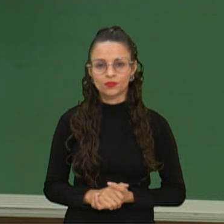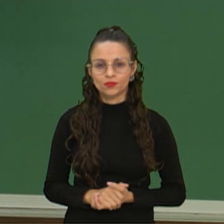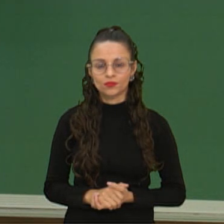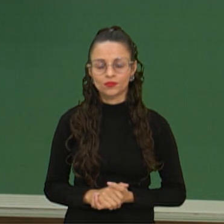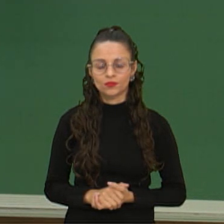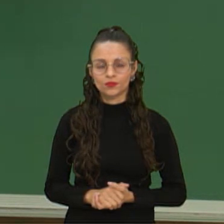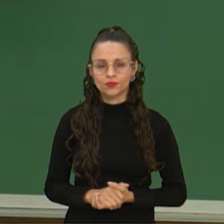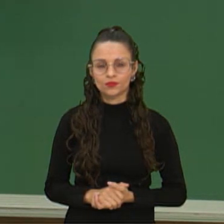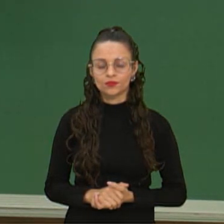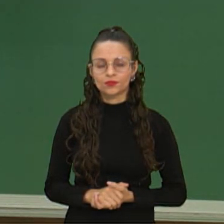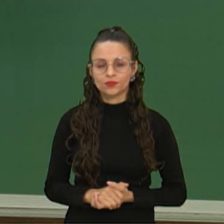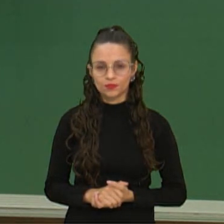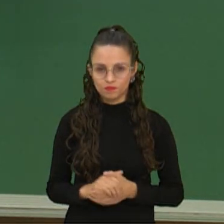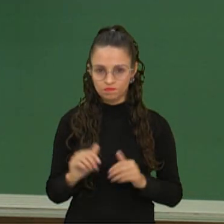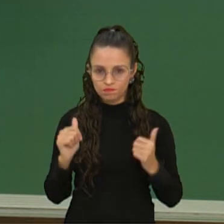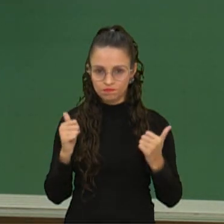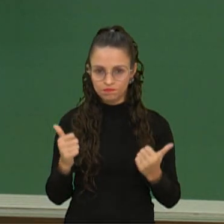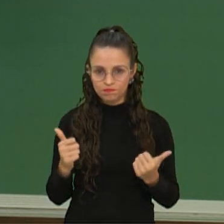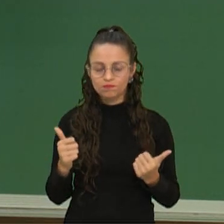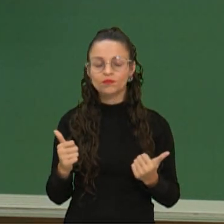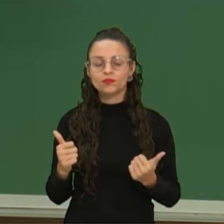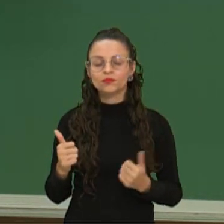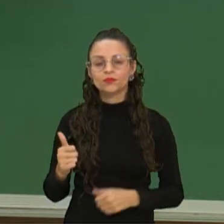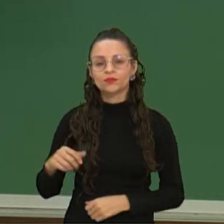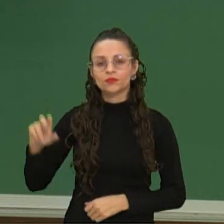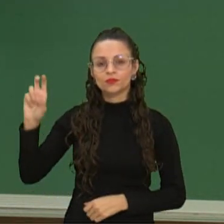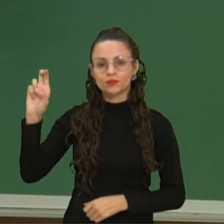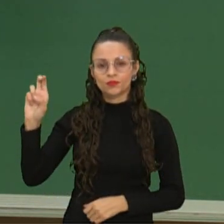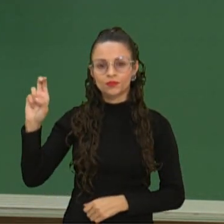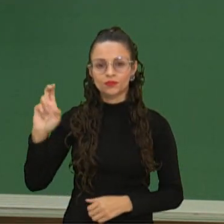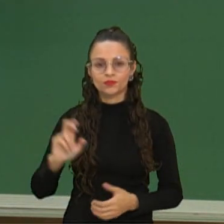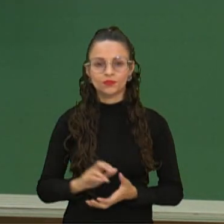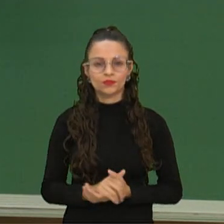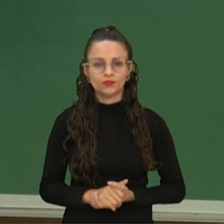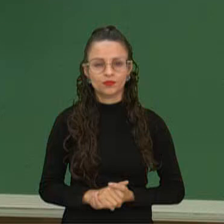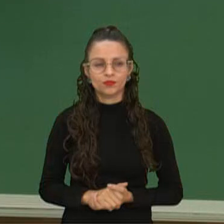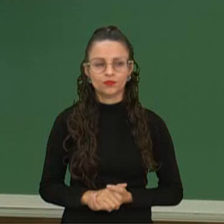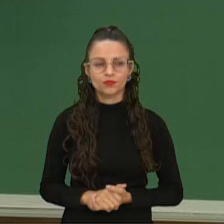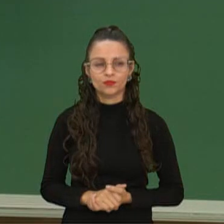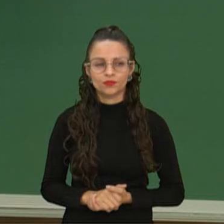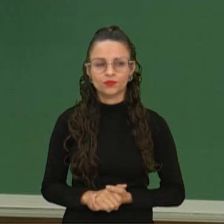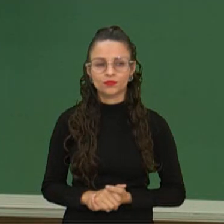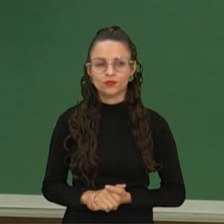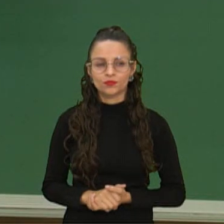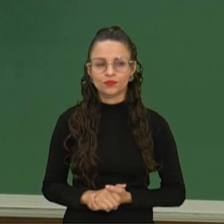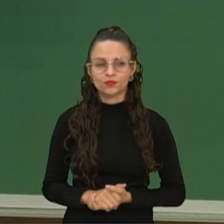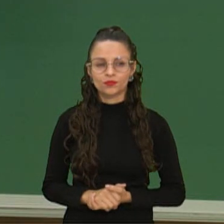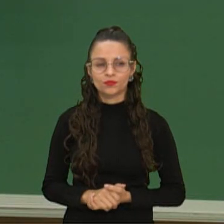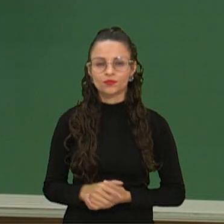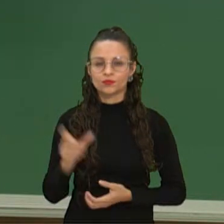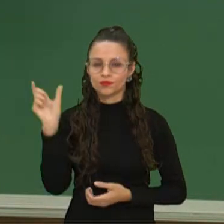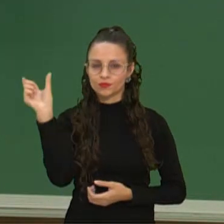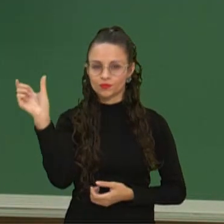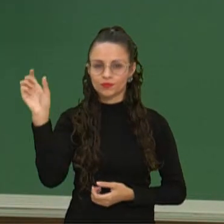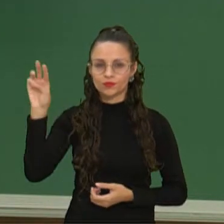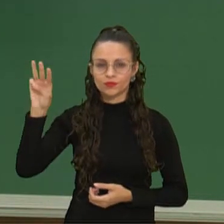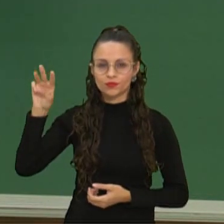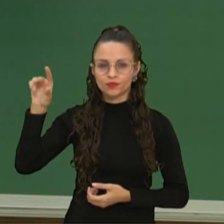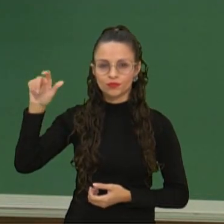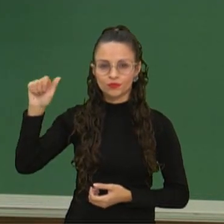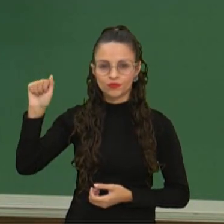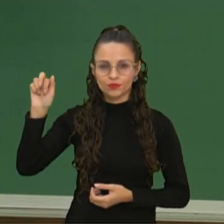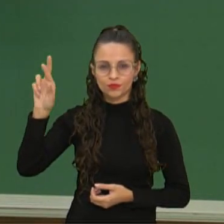sua atmosfera, beleza? E a número 5, a palavra warms, ela pode